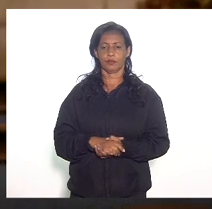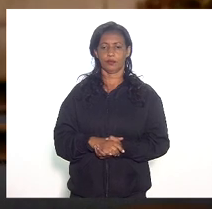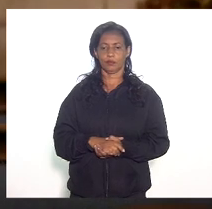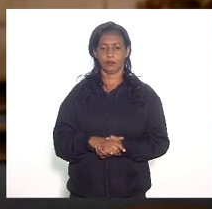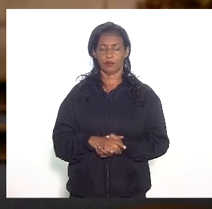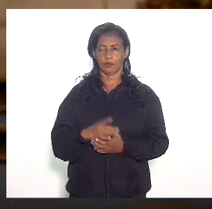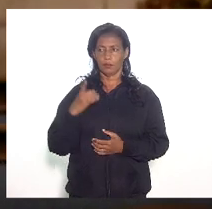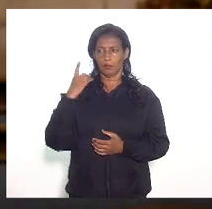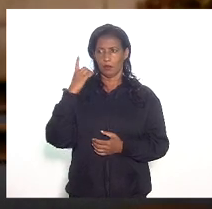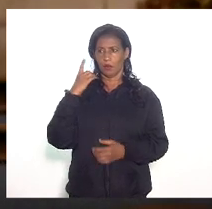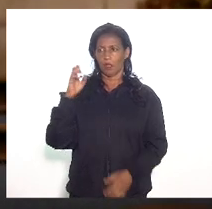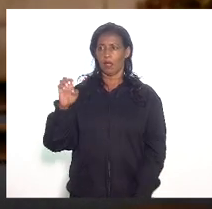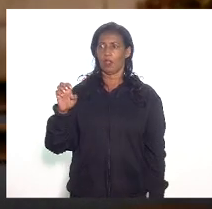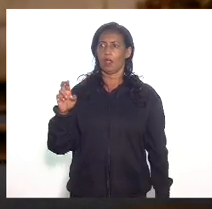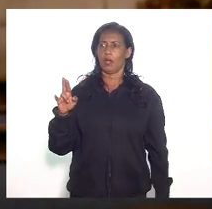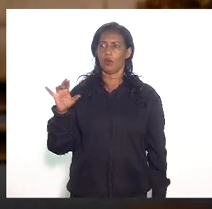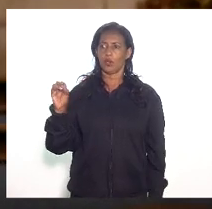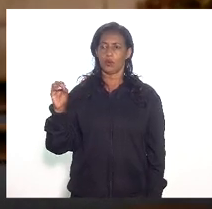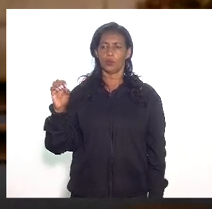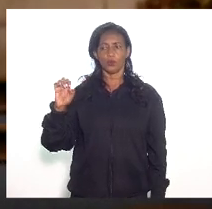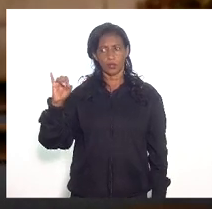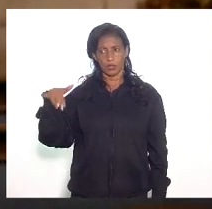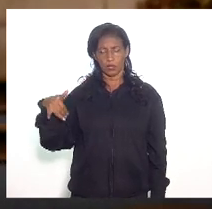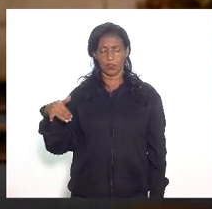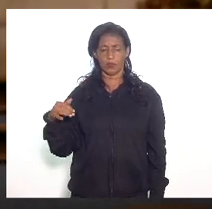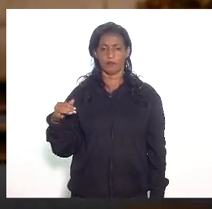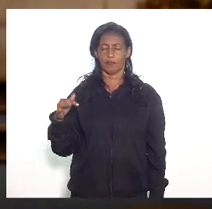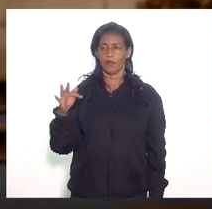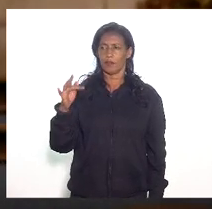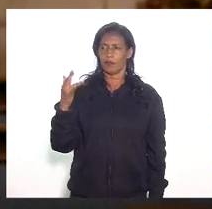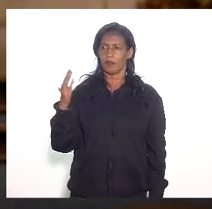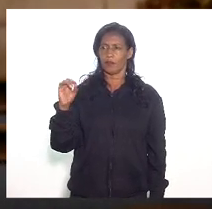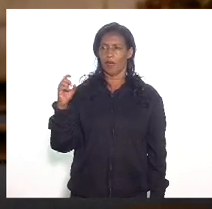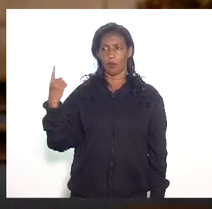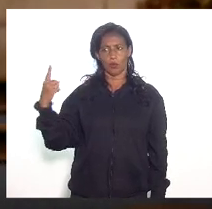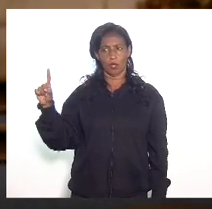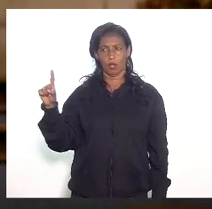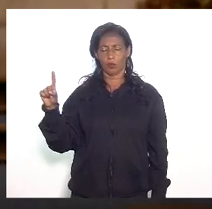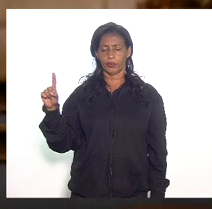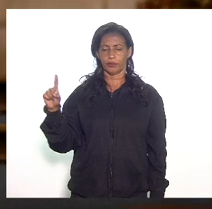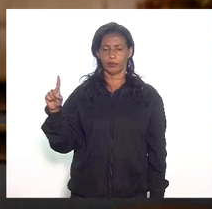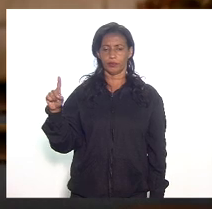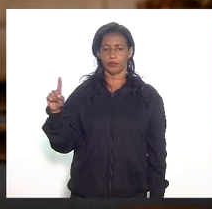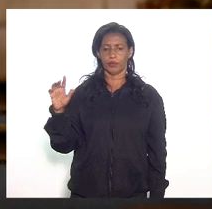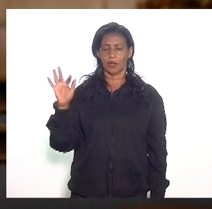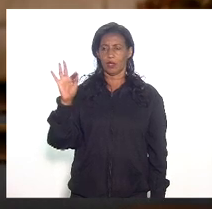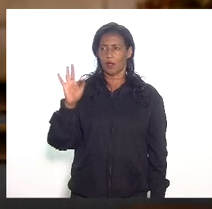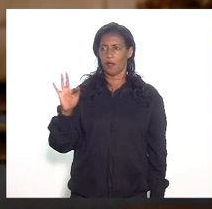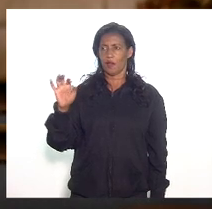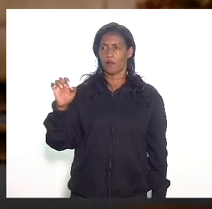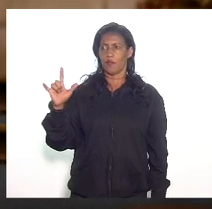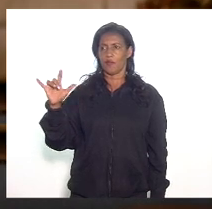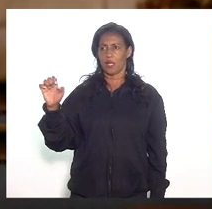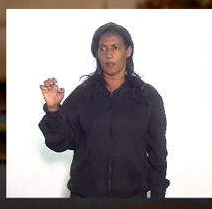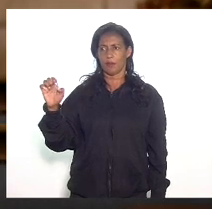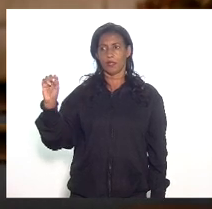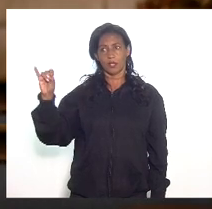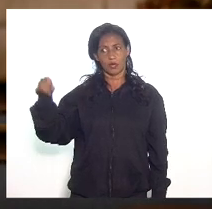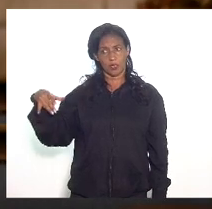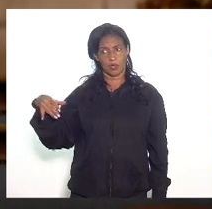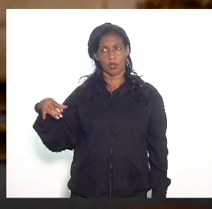deputado deputado Eurico Júnior sim deputado Fábio Silva não deputado Felipe Peixoto sim